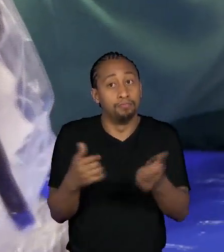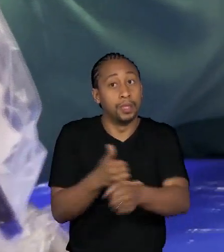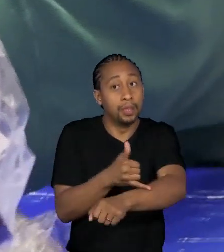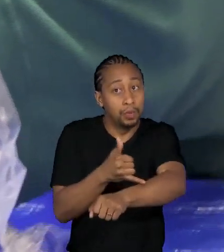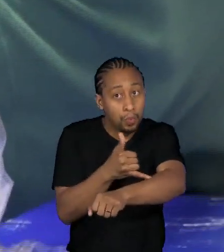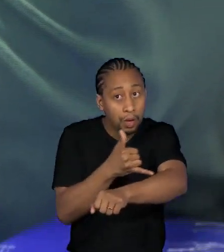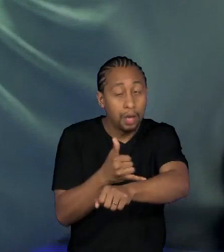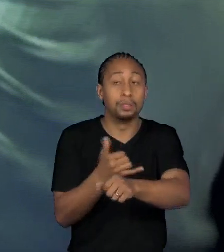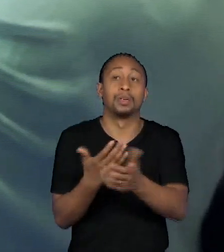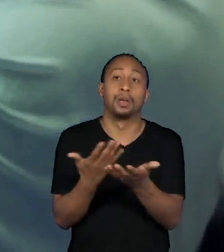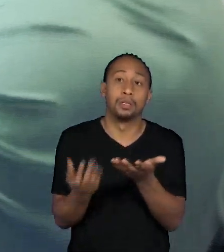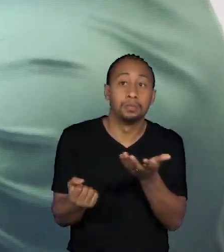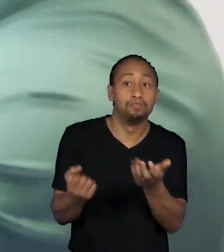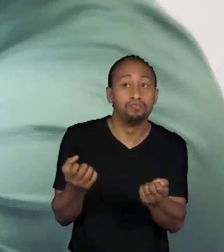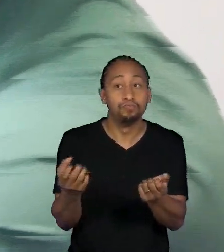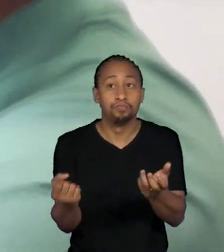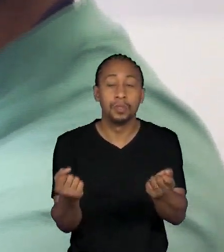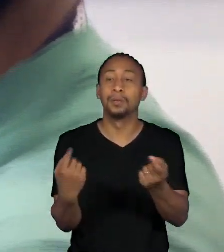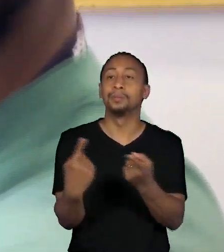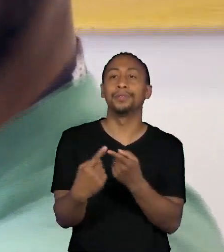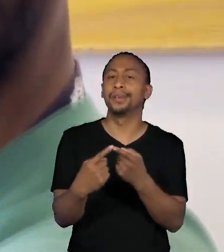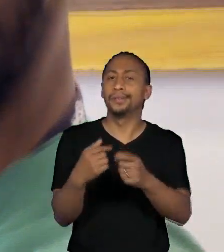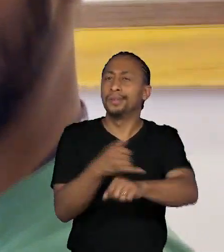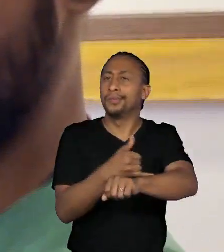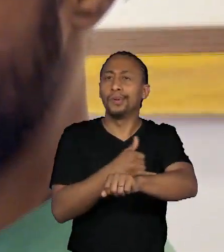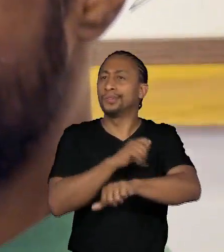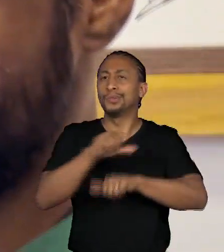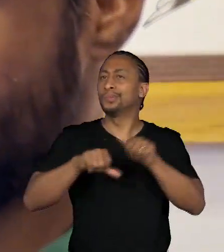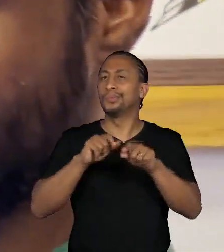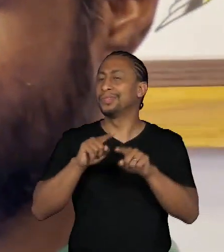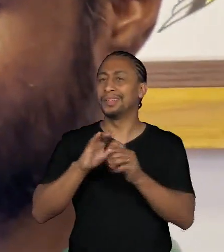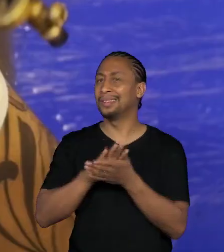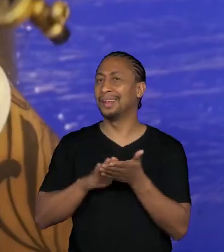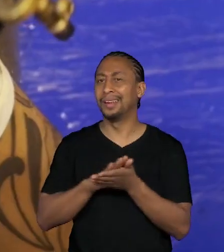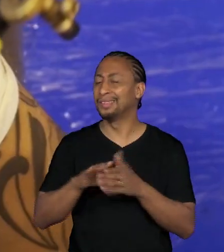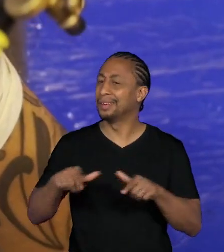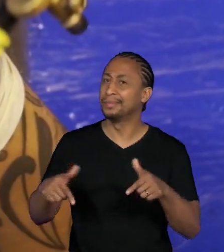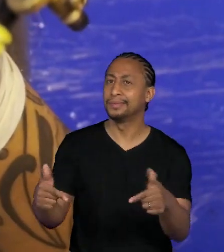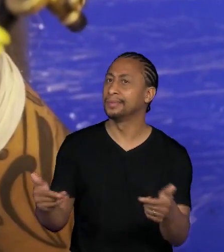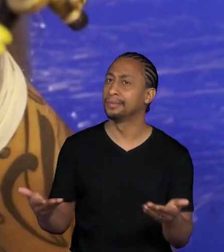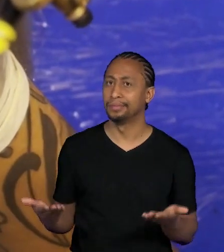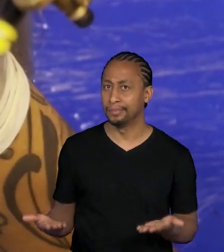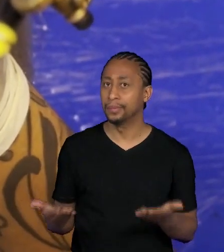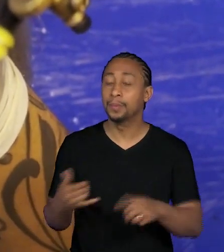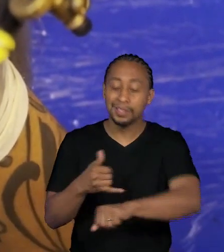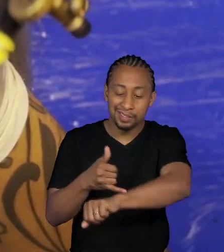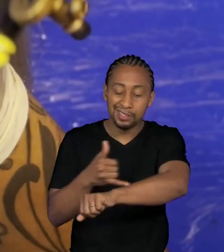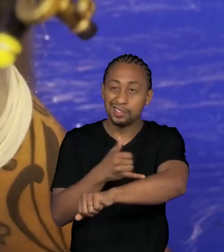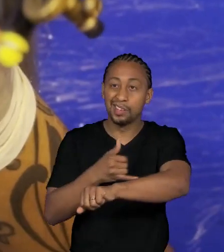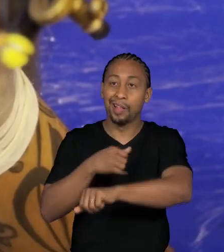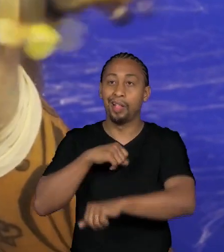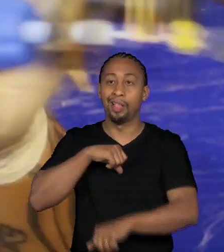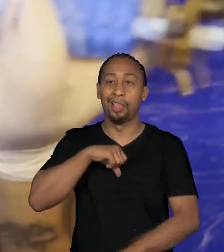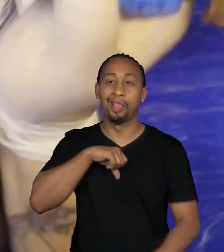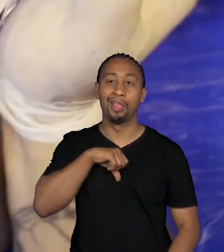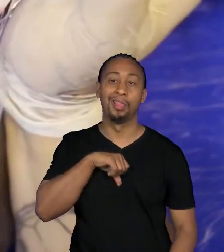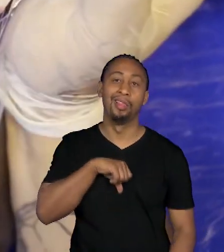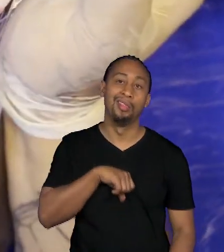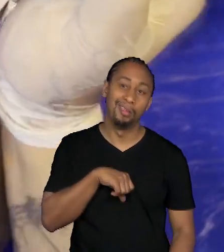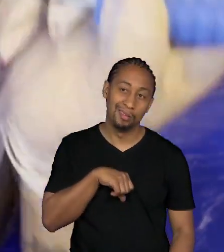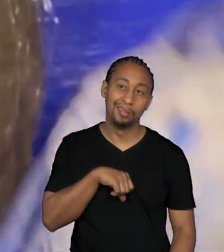maior, né? Porque tatuagem não muda caráter. A tatuagem, como ela vem como um objeto de resgate da autoestima, se você ali